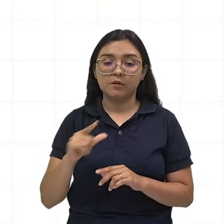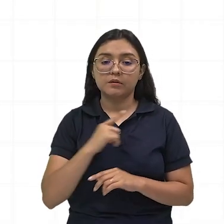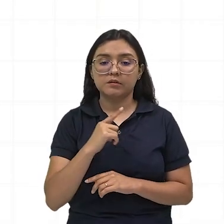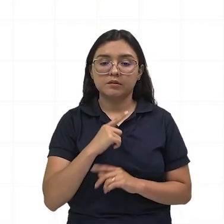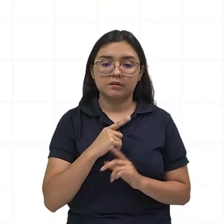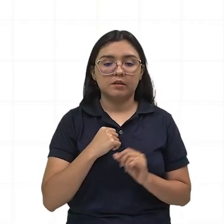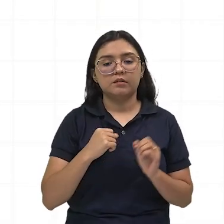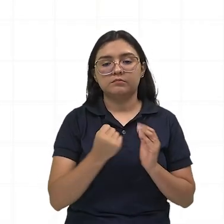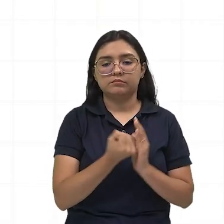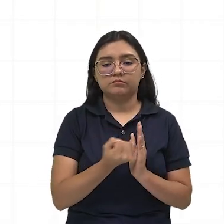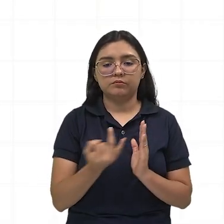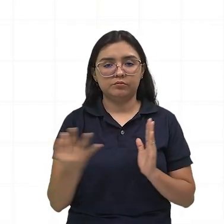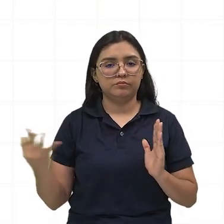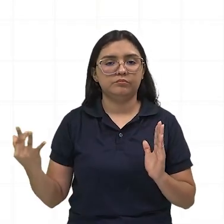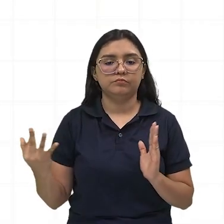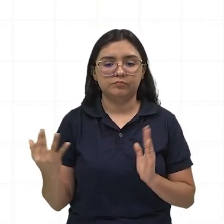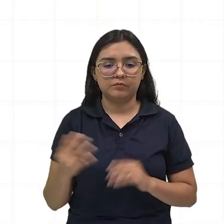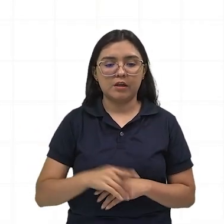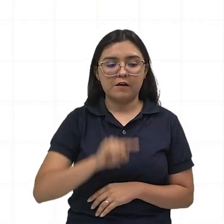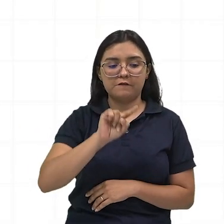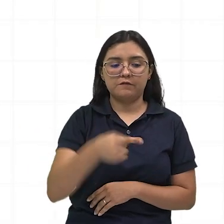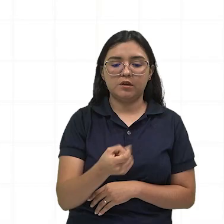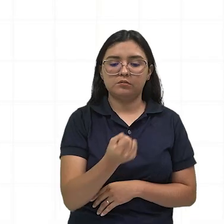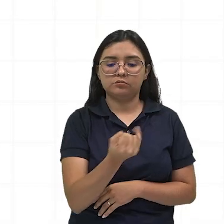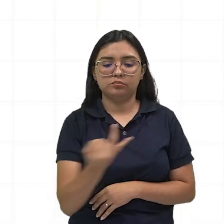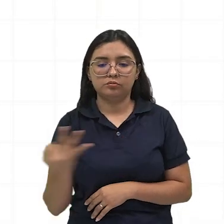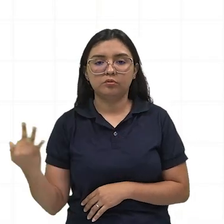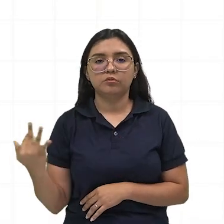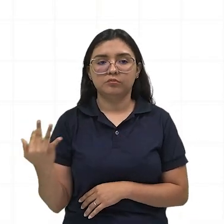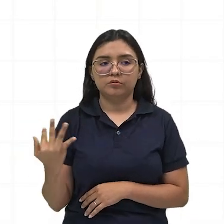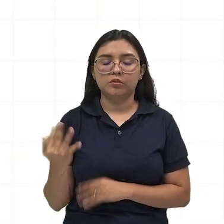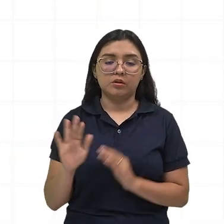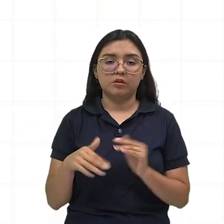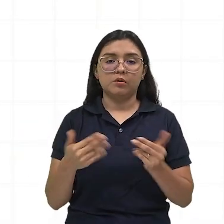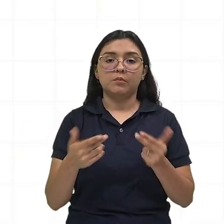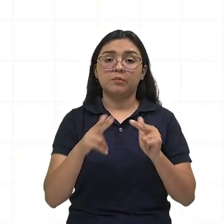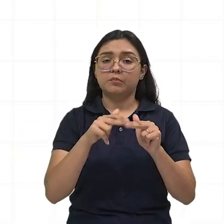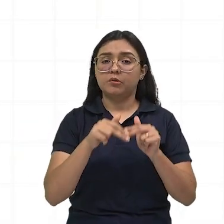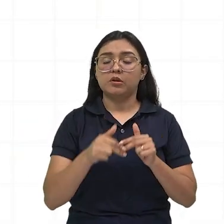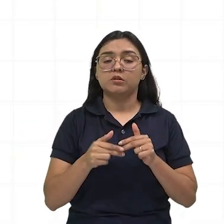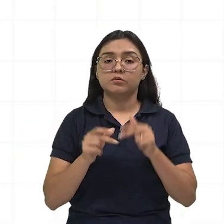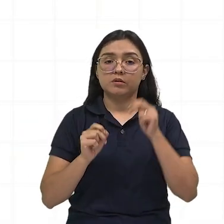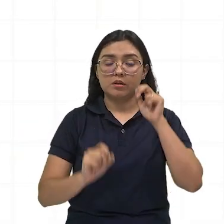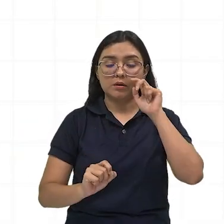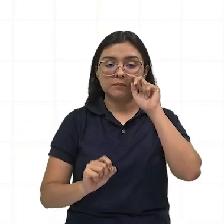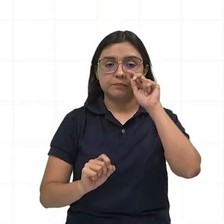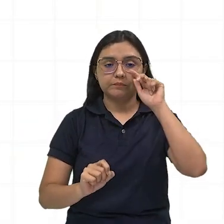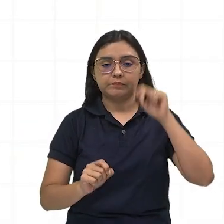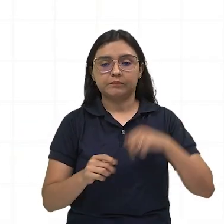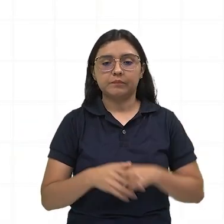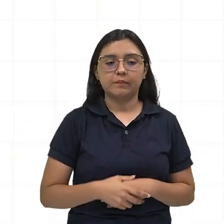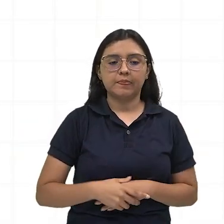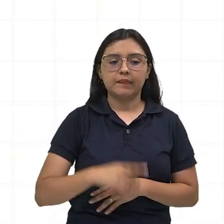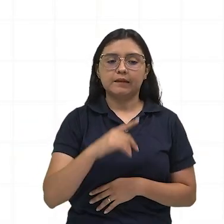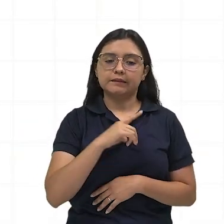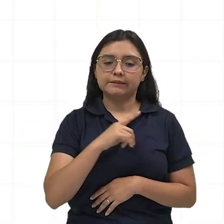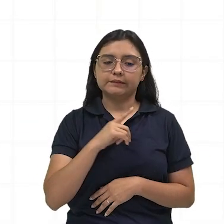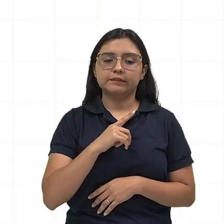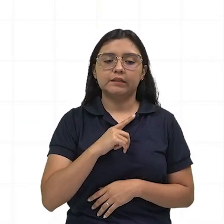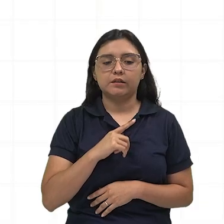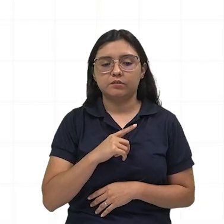uma infinidade de casas após a vírgula. Portanto, significa que ali nós temos um